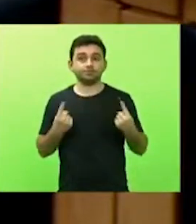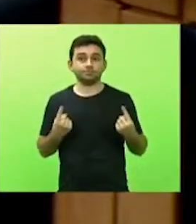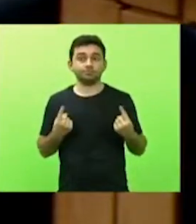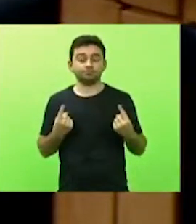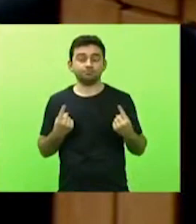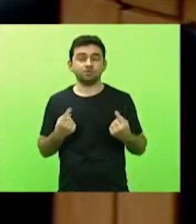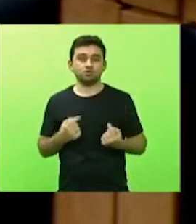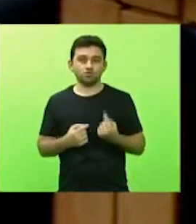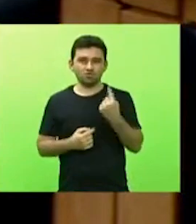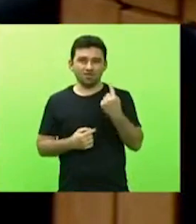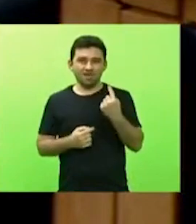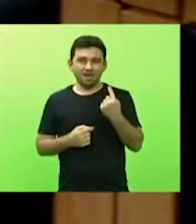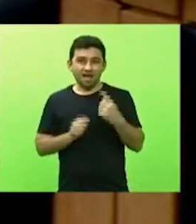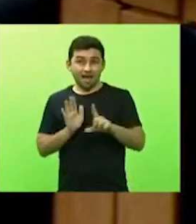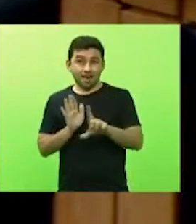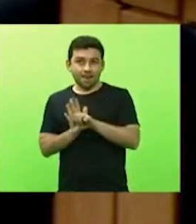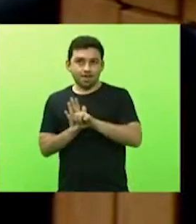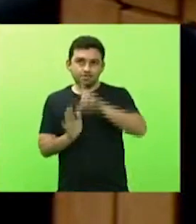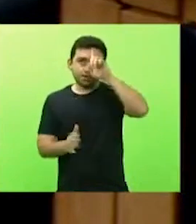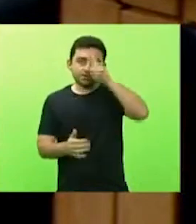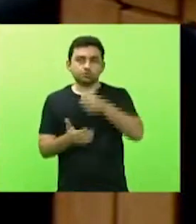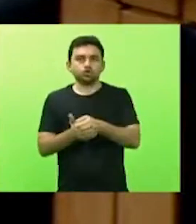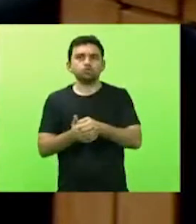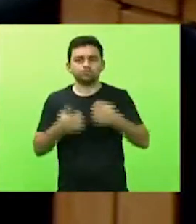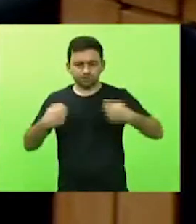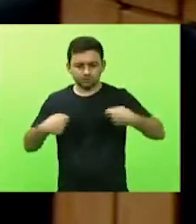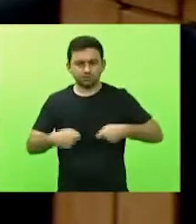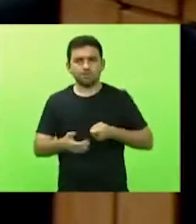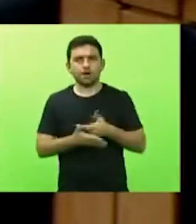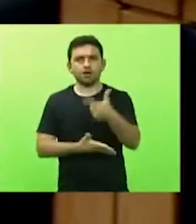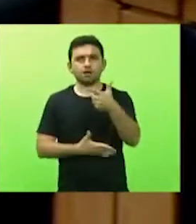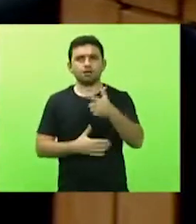lei determinando o pagamento.